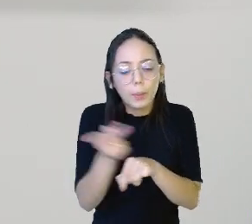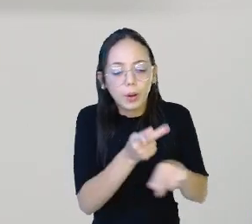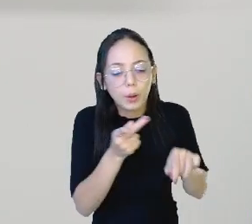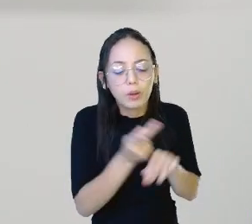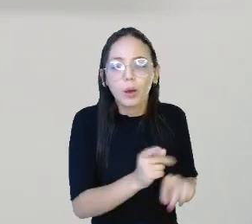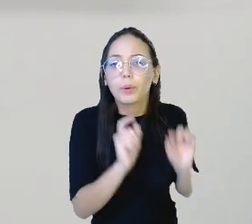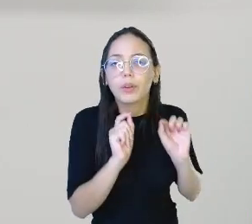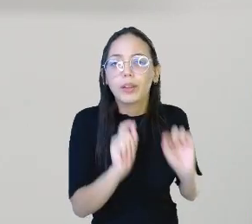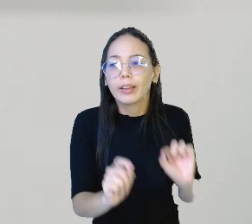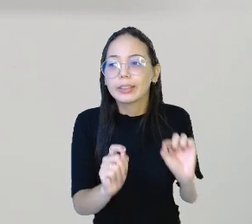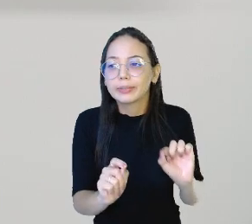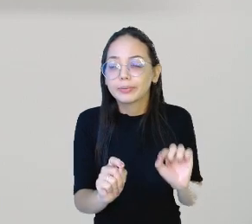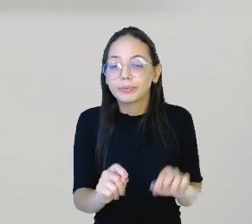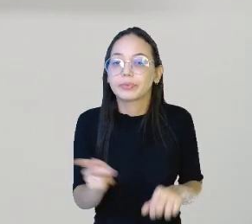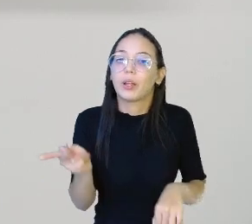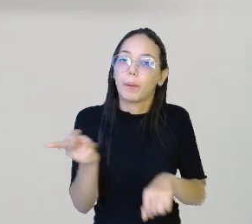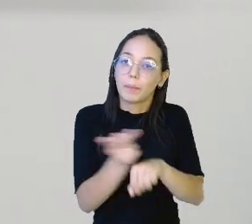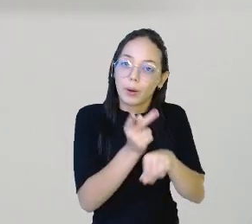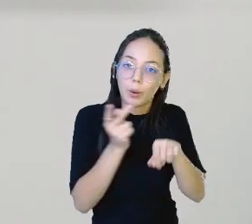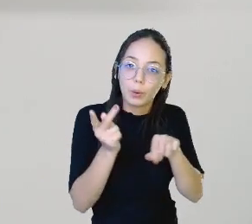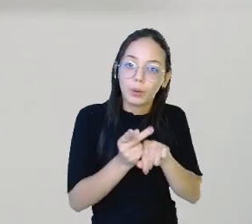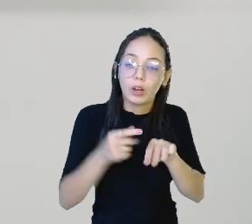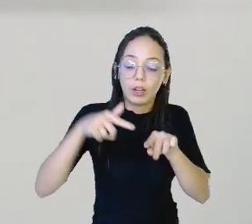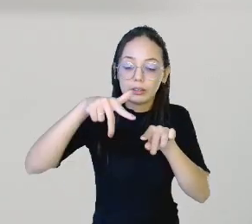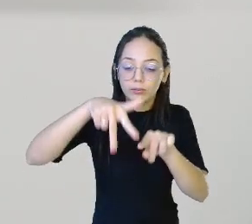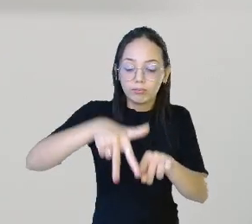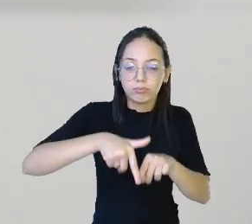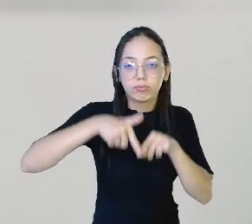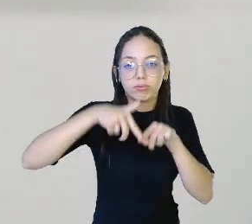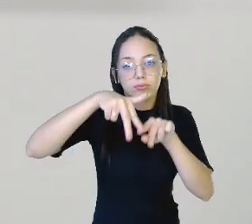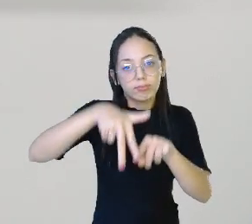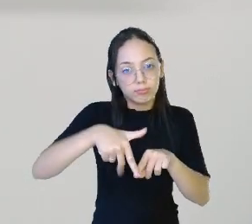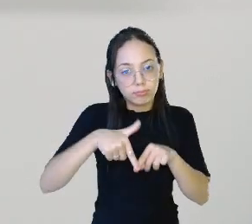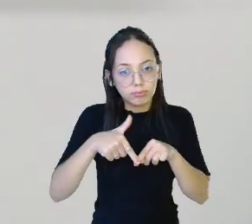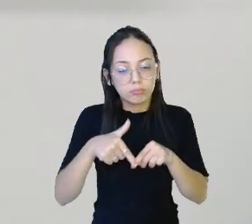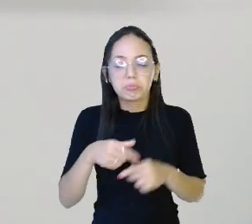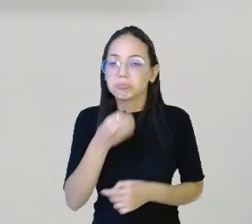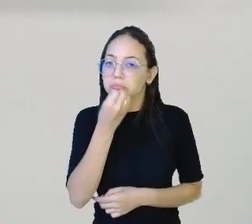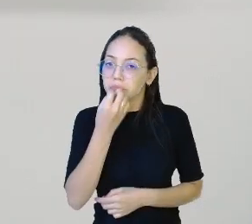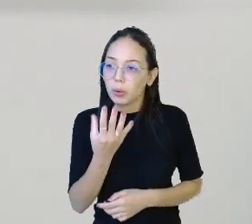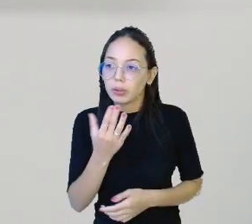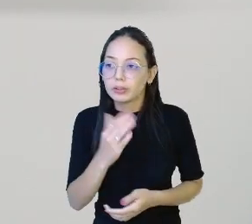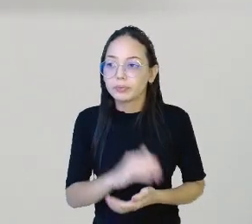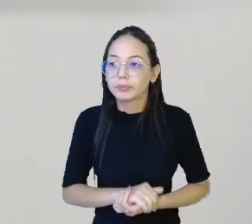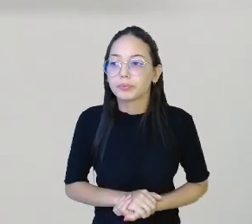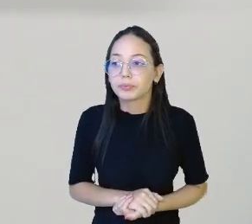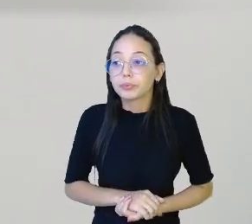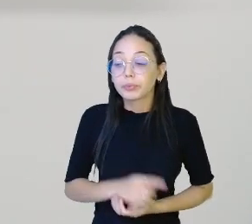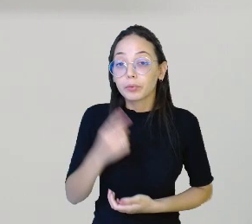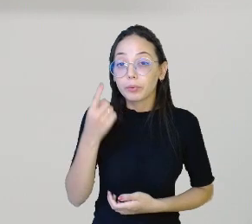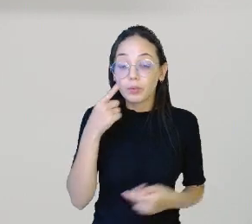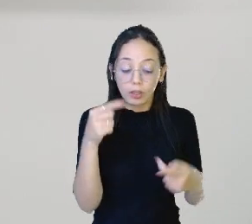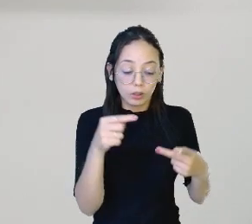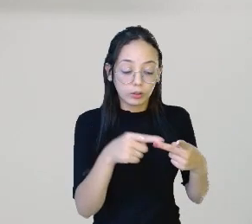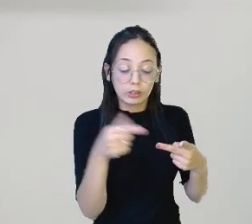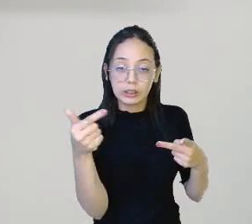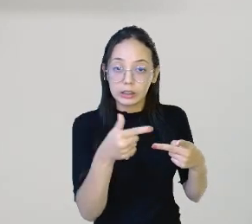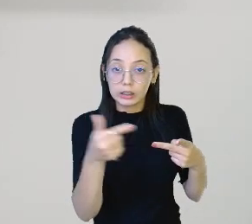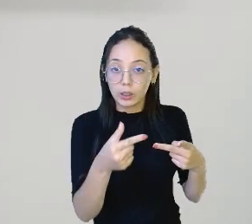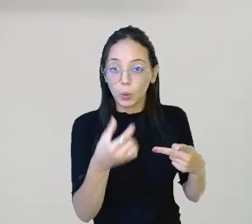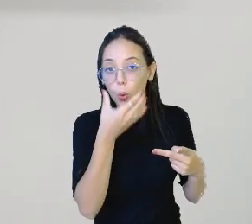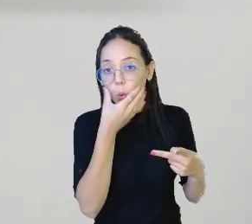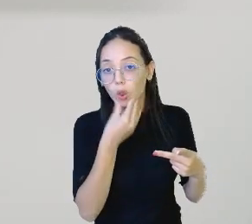lá no porão? Os seus patins, muito bem. Então vamos agora à segunda personagem. Foi